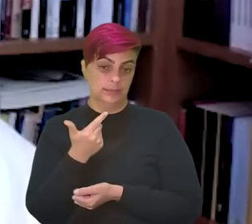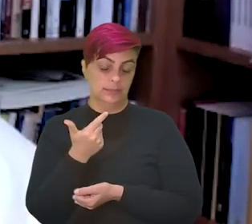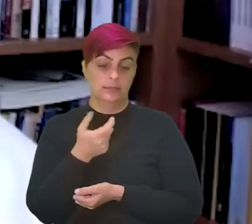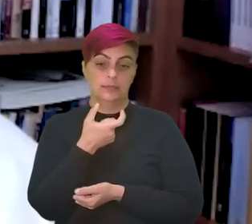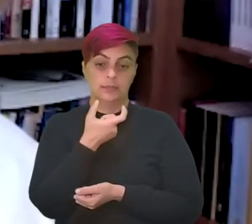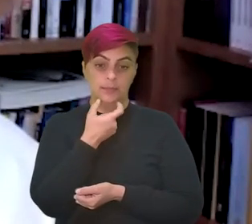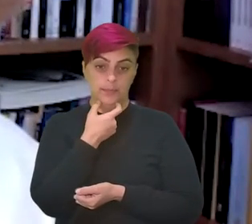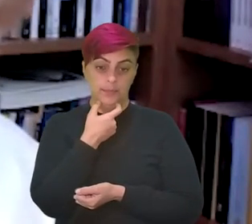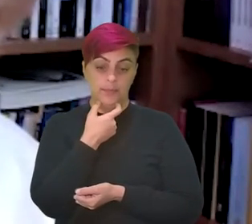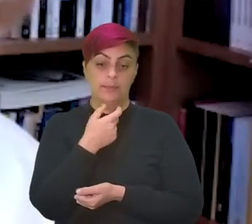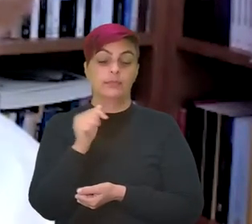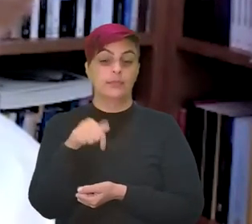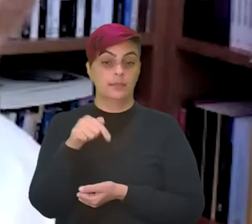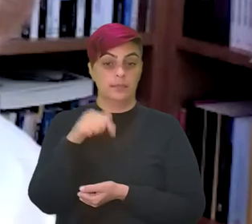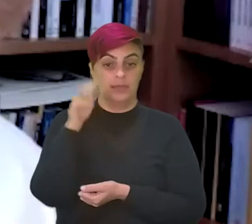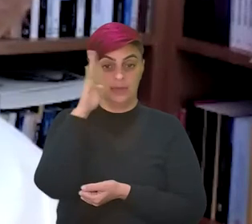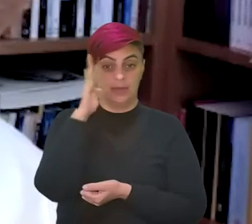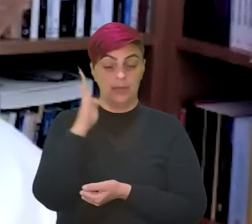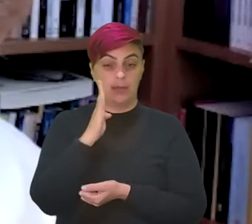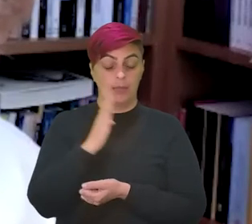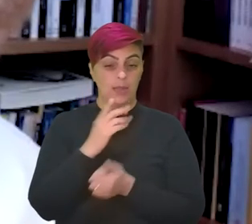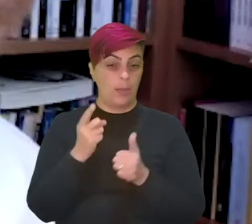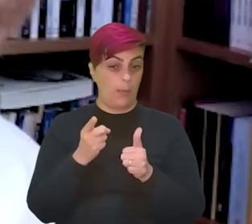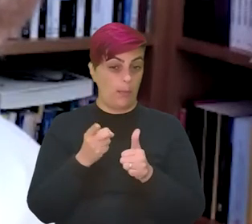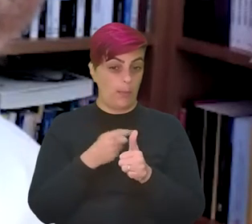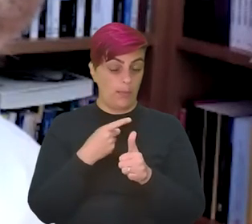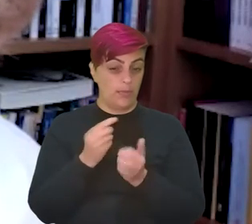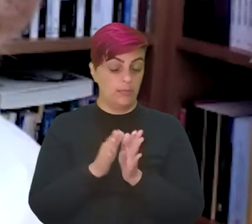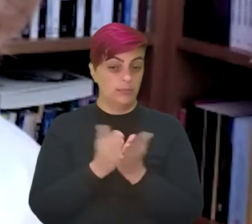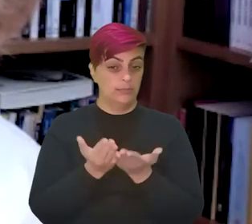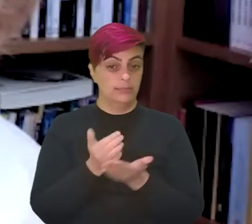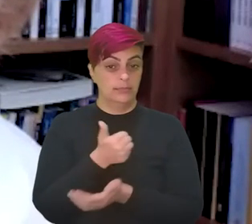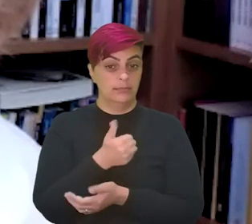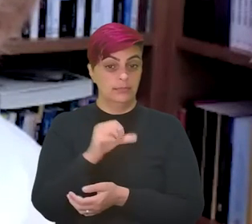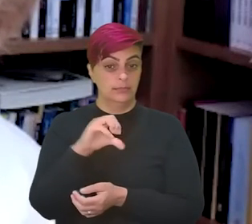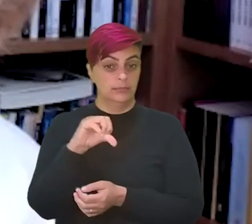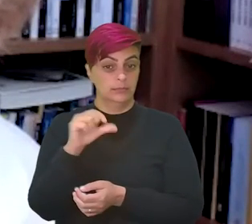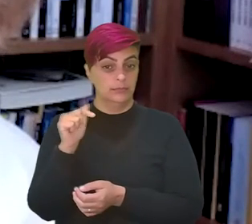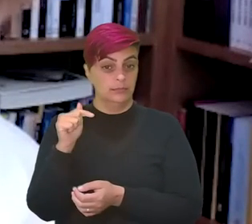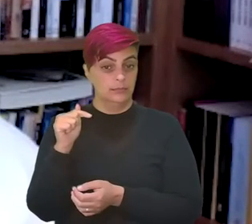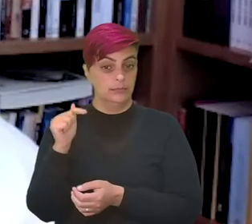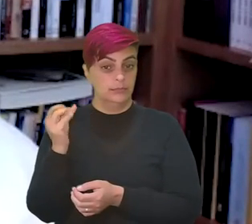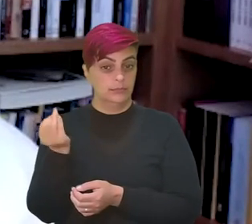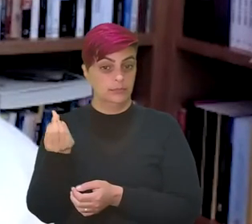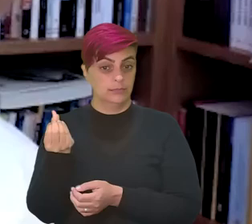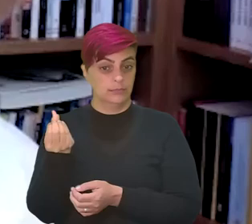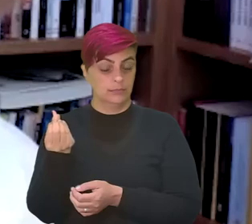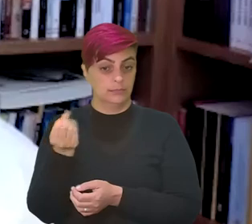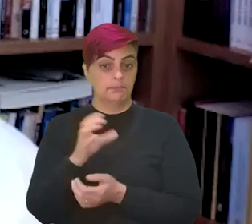1922 na Inglaterra, e no Brasil a primeira edição é